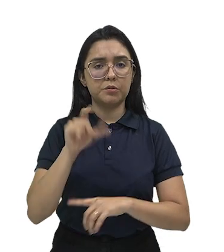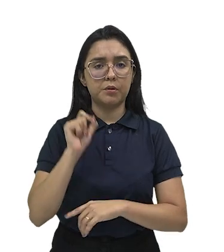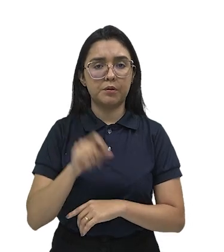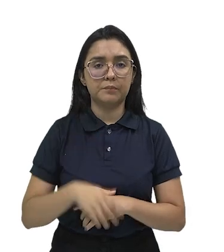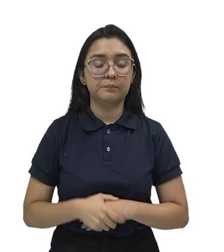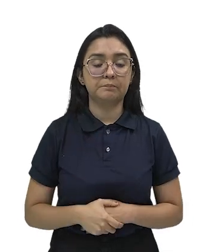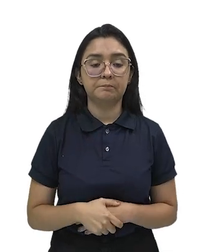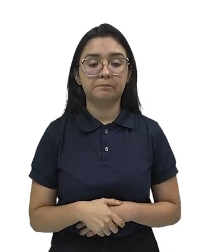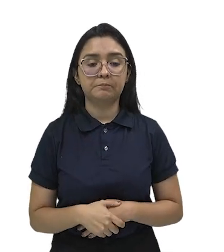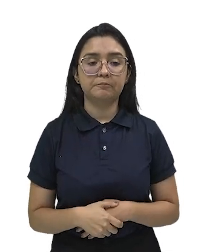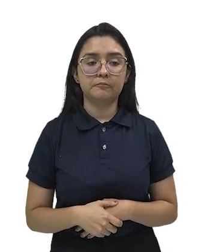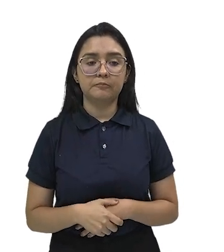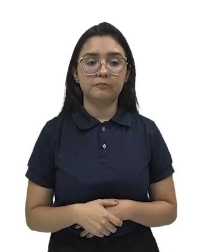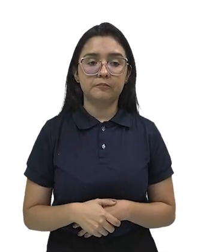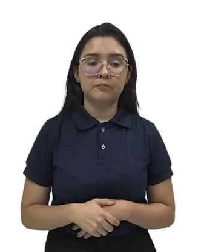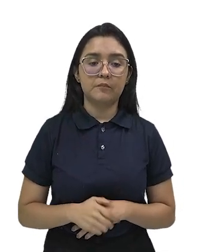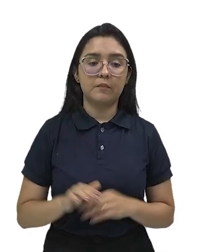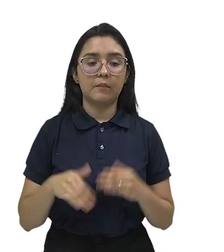escolher, então,